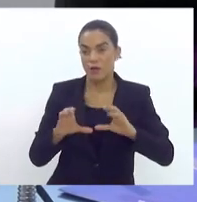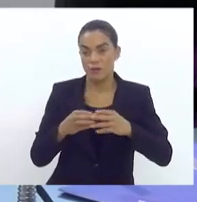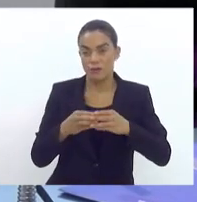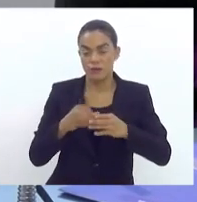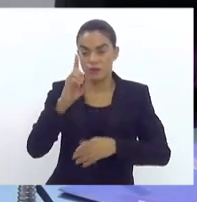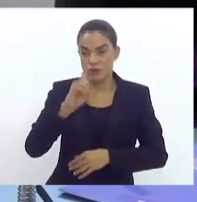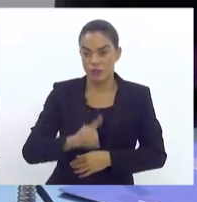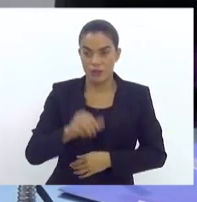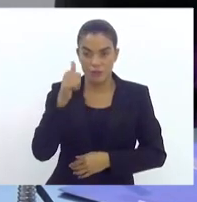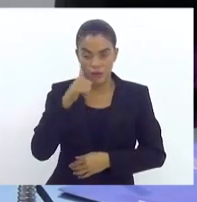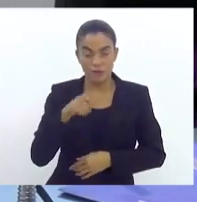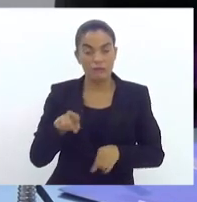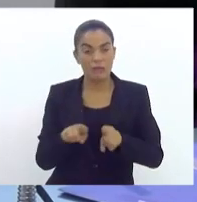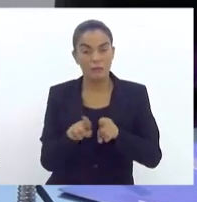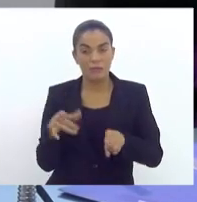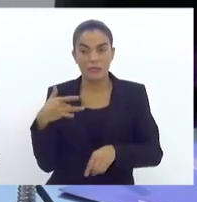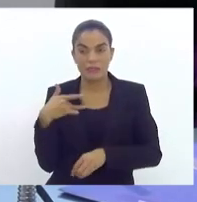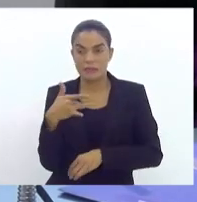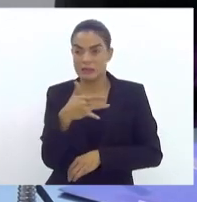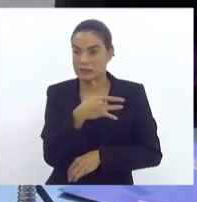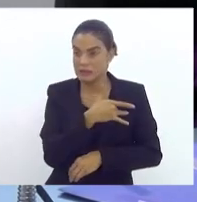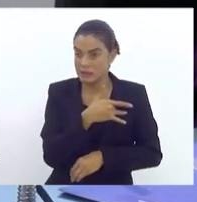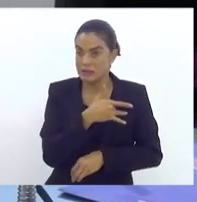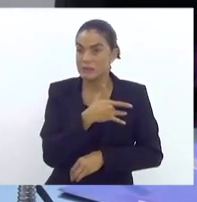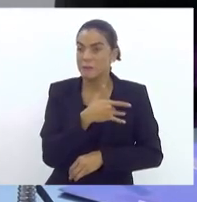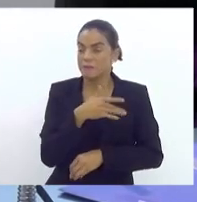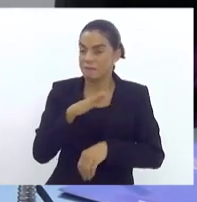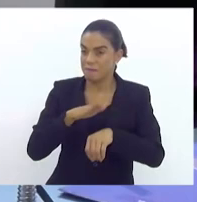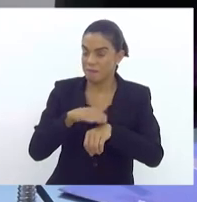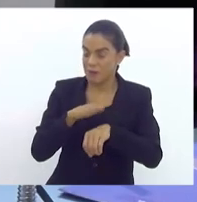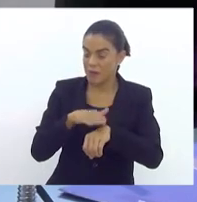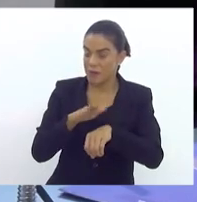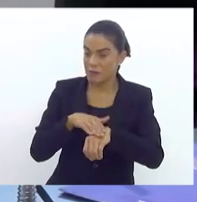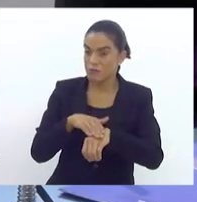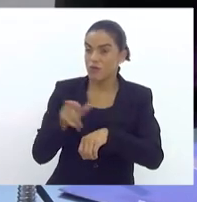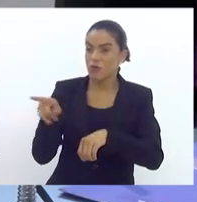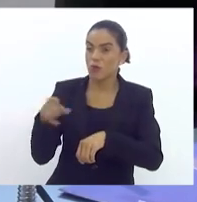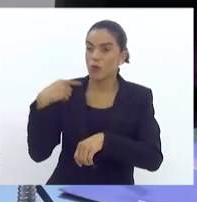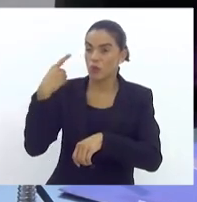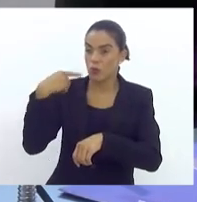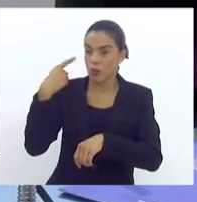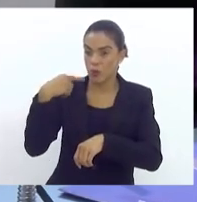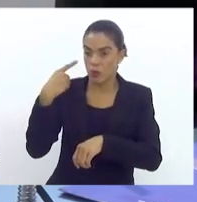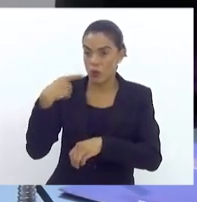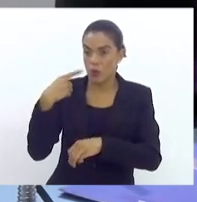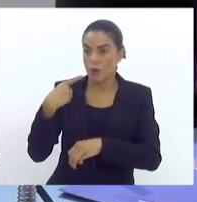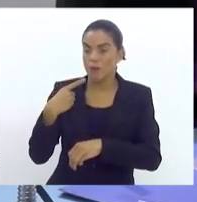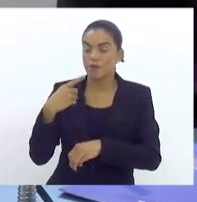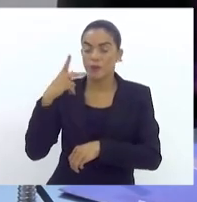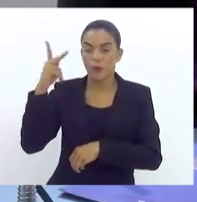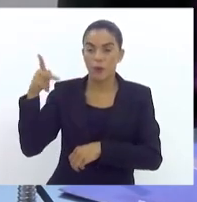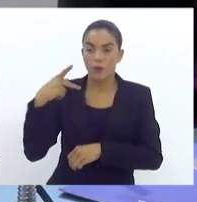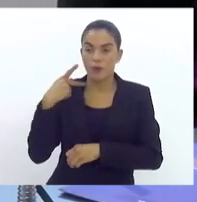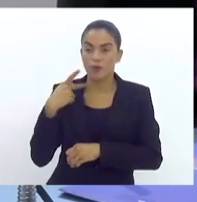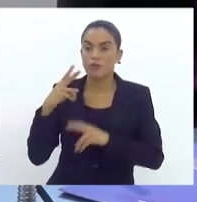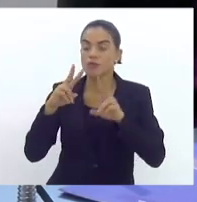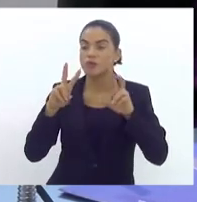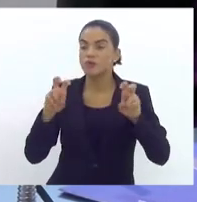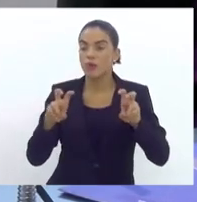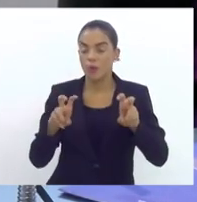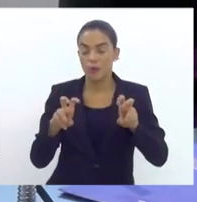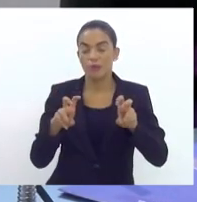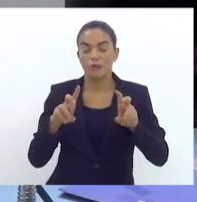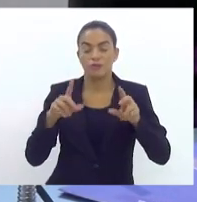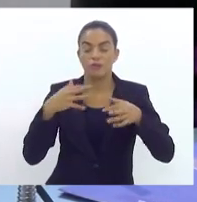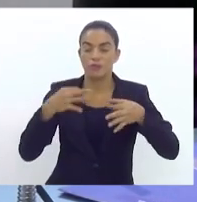saudável que a gente tenha pego o próprio Alerta que fez aqui o nosso promotor sobre a questão jurídica